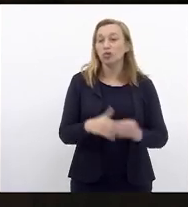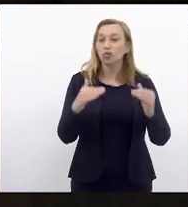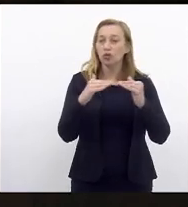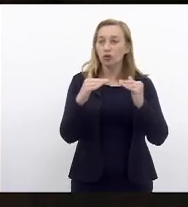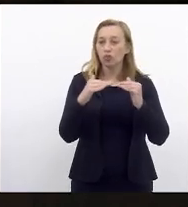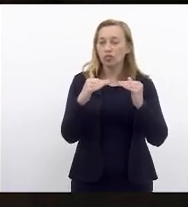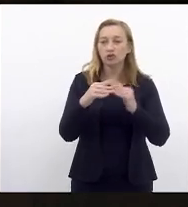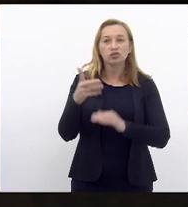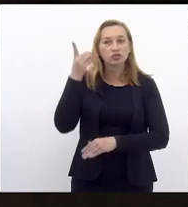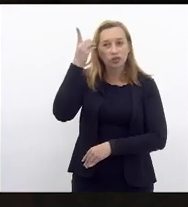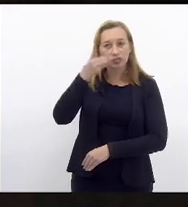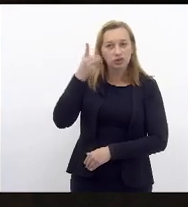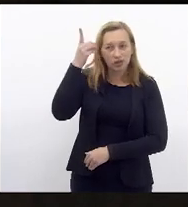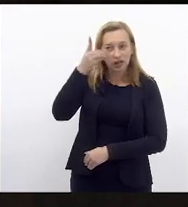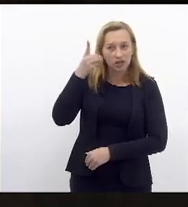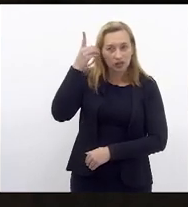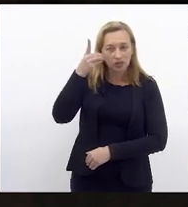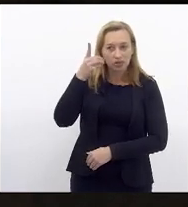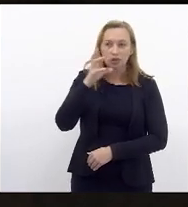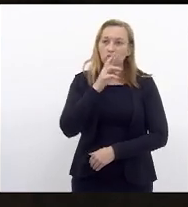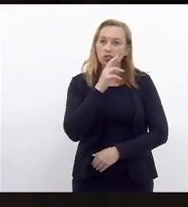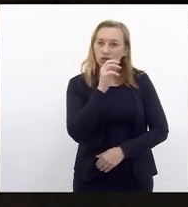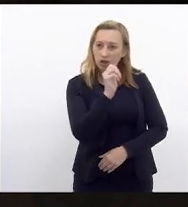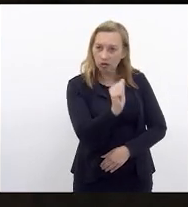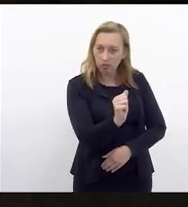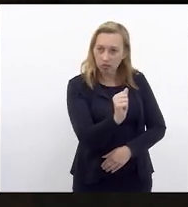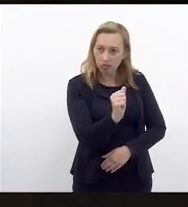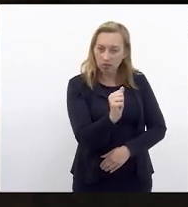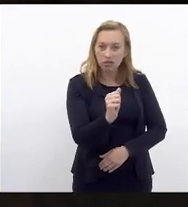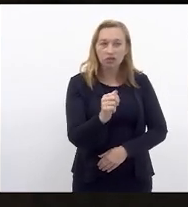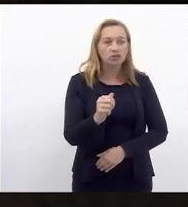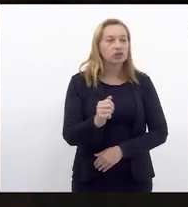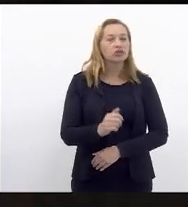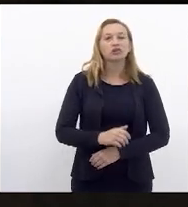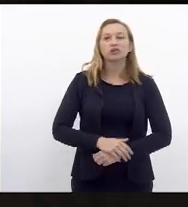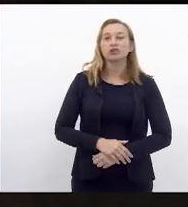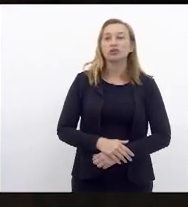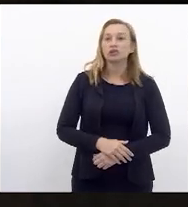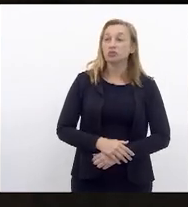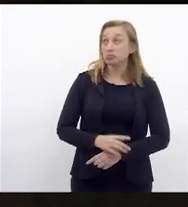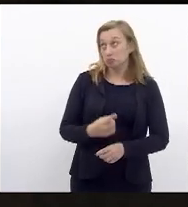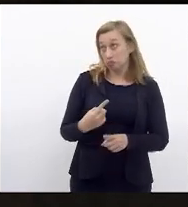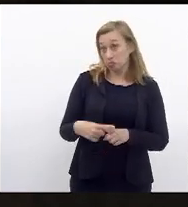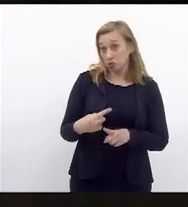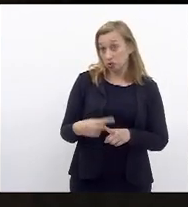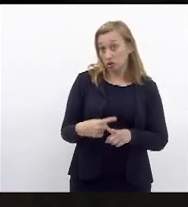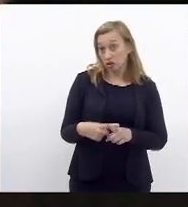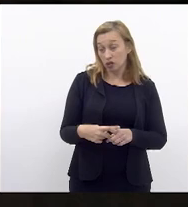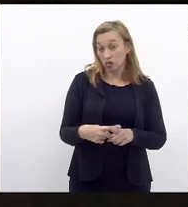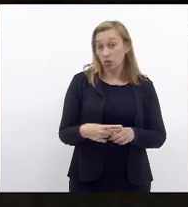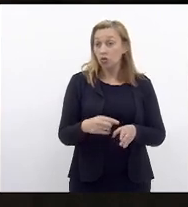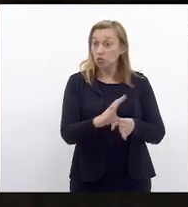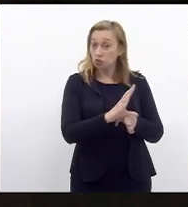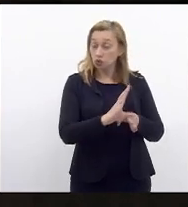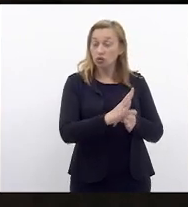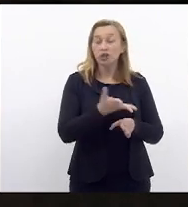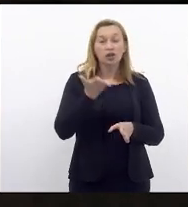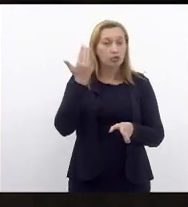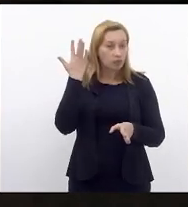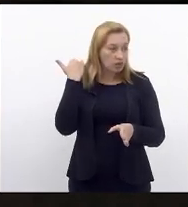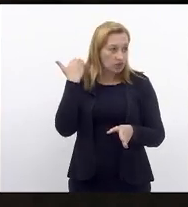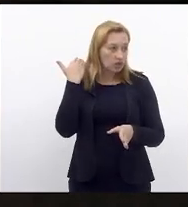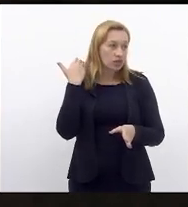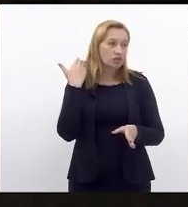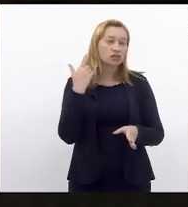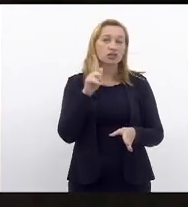concordando com o deputado Rodrigo Amorim, na fala do deputado Rodrigo Amorim, até mesmo porque os conselheiros anteriores que ocuparam